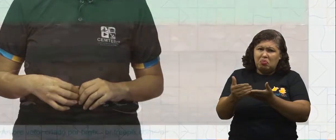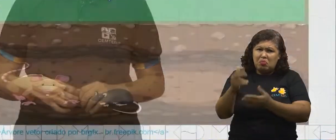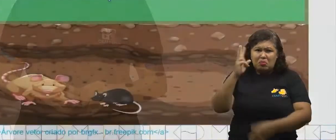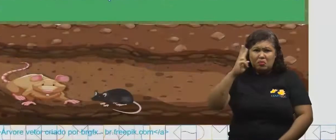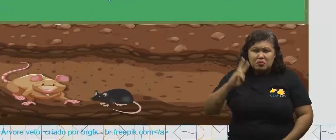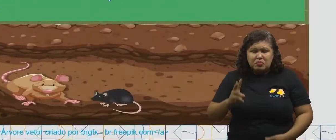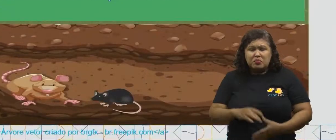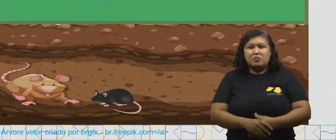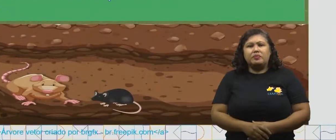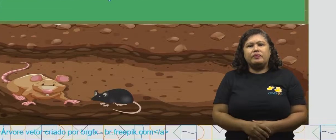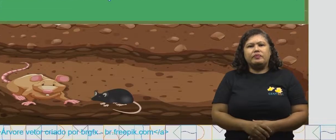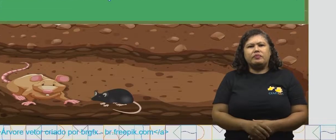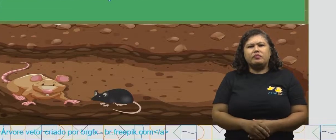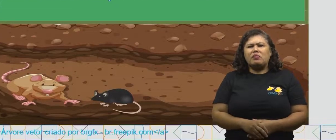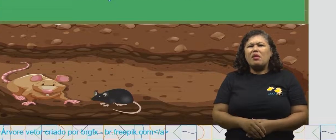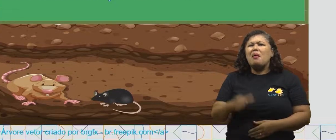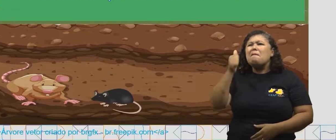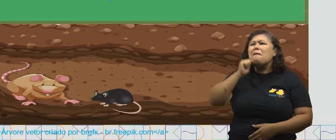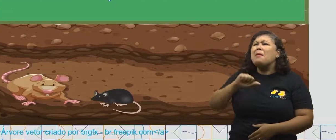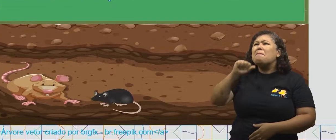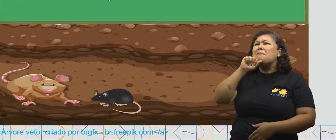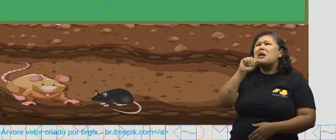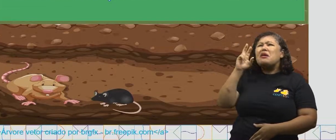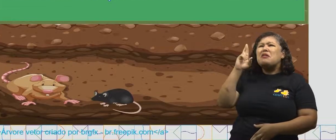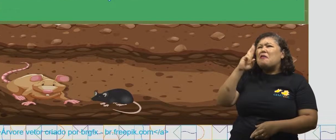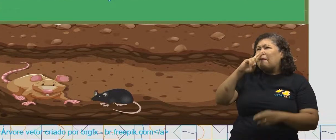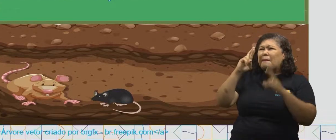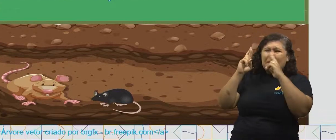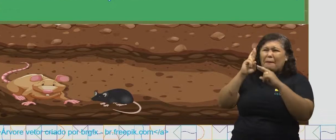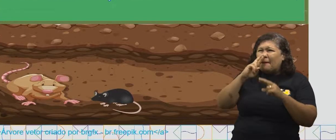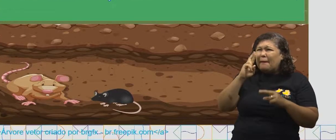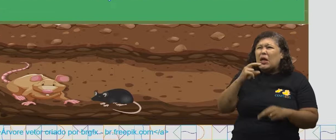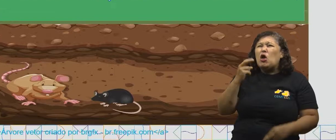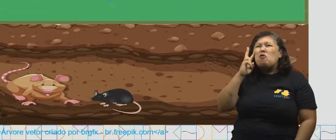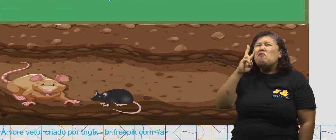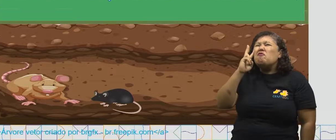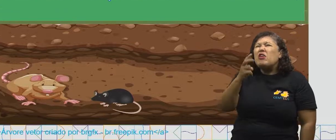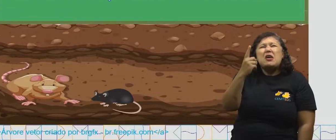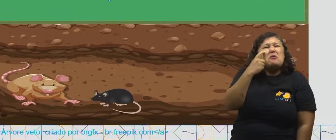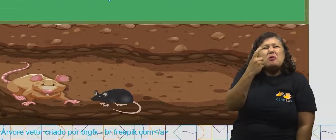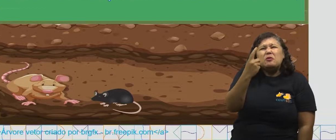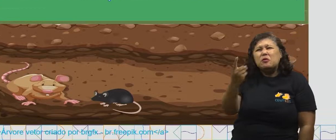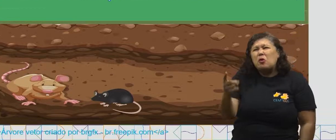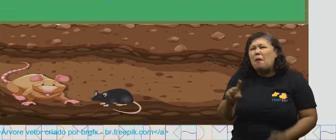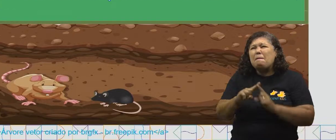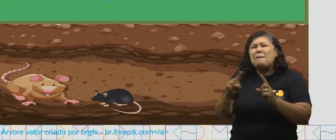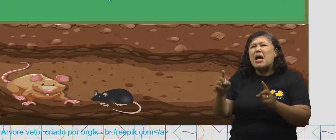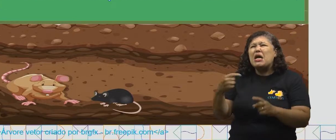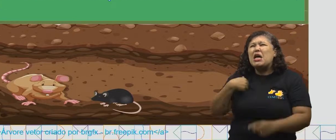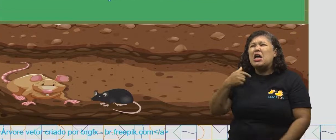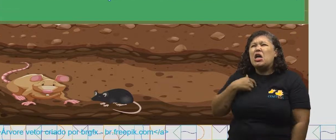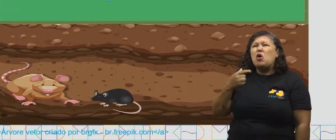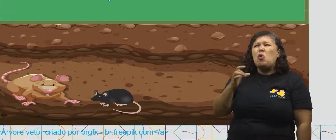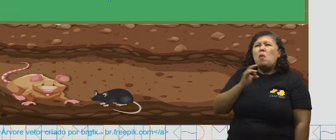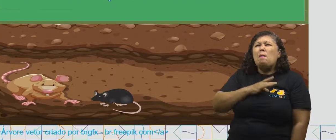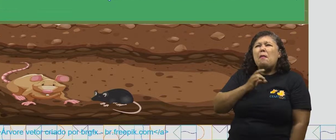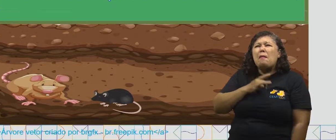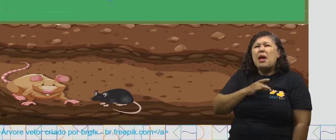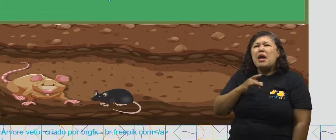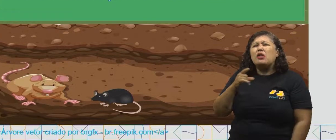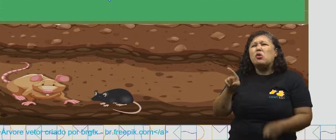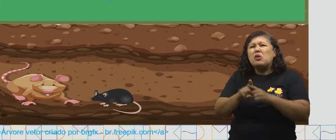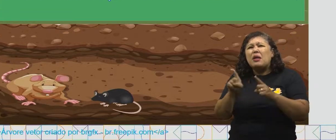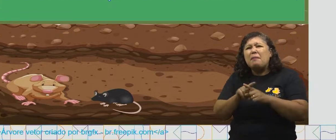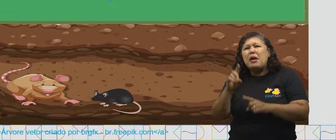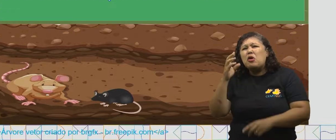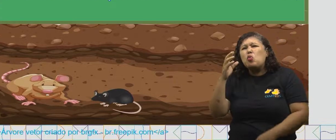continuar. Observei muita coisa interessante, perguntou ele. Mas nada me impressionou tanto como 2